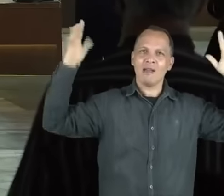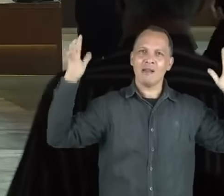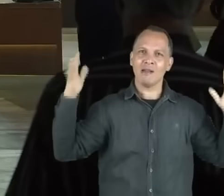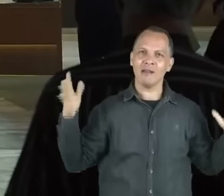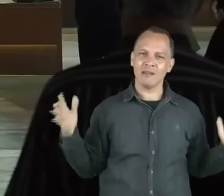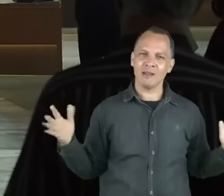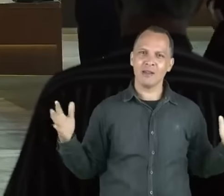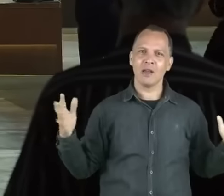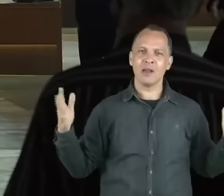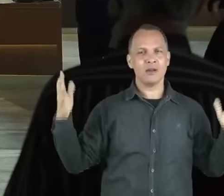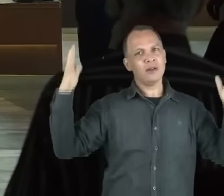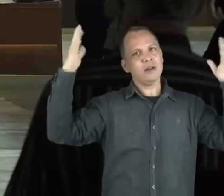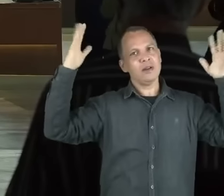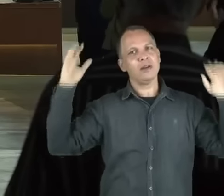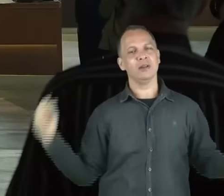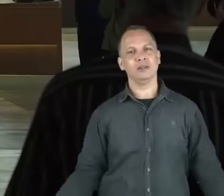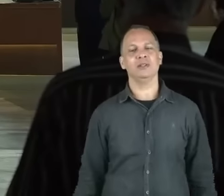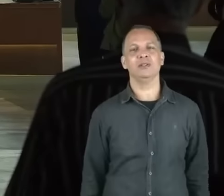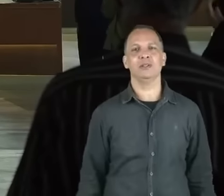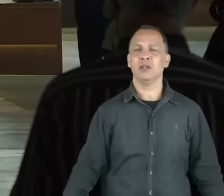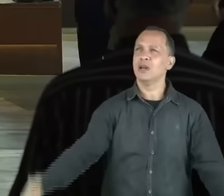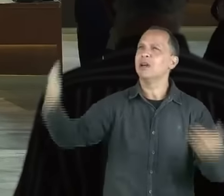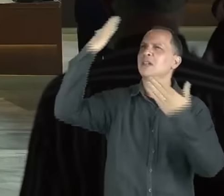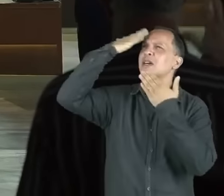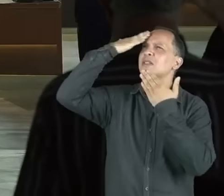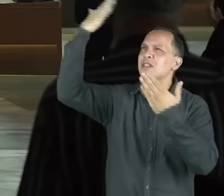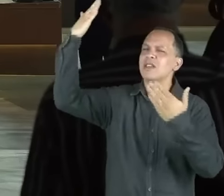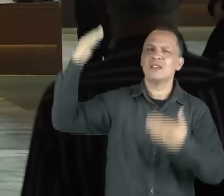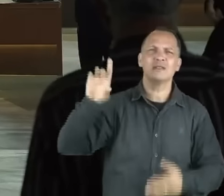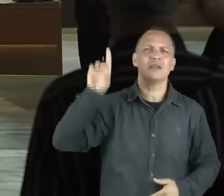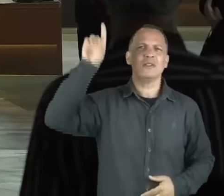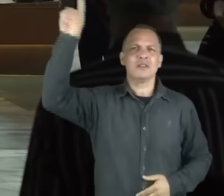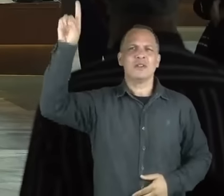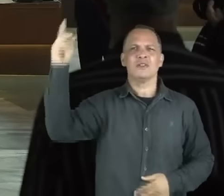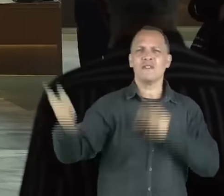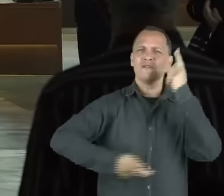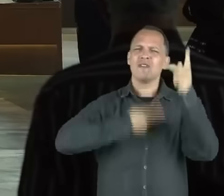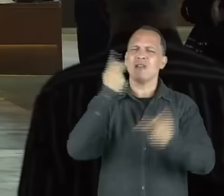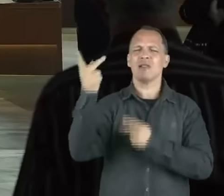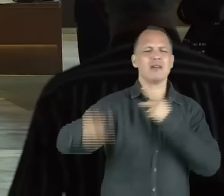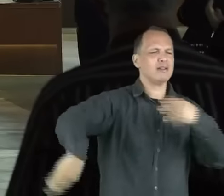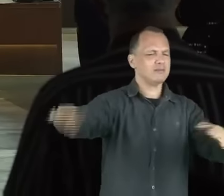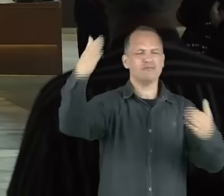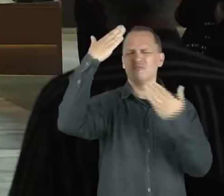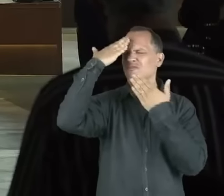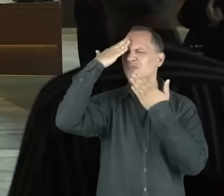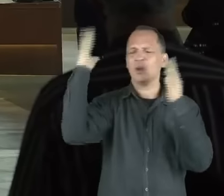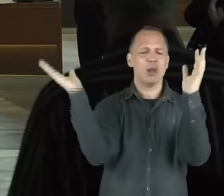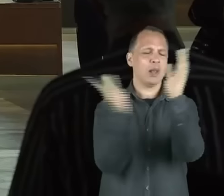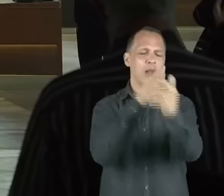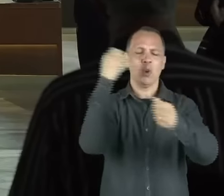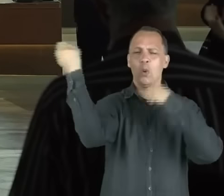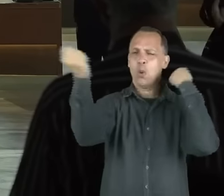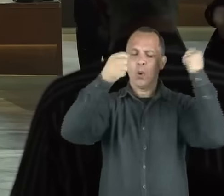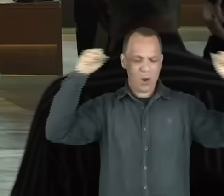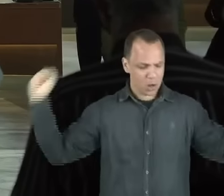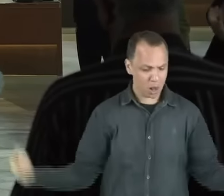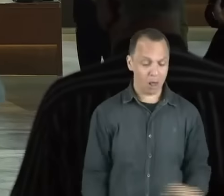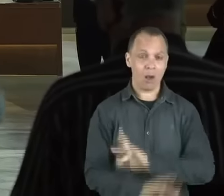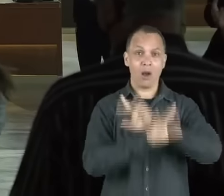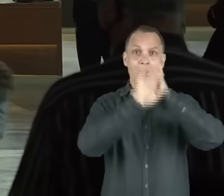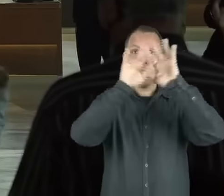que ele regra dá uma hora o senhor obrigado senhor ficamos juntos obrigado obrigado senhor